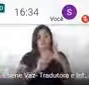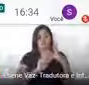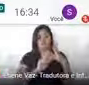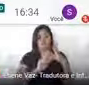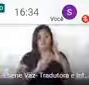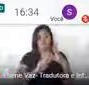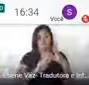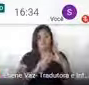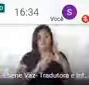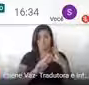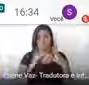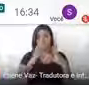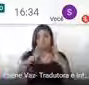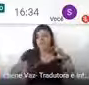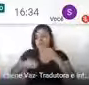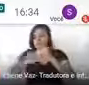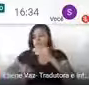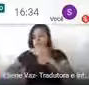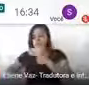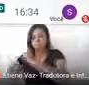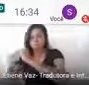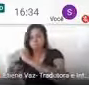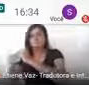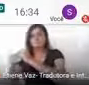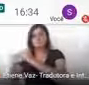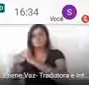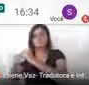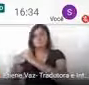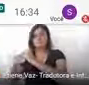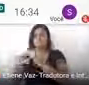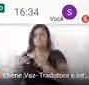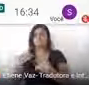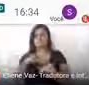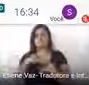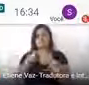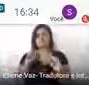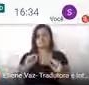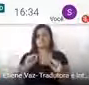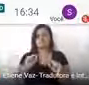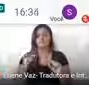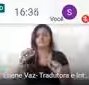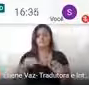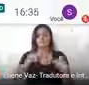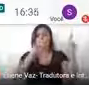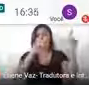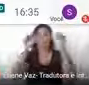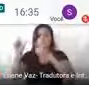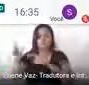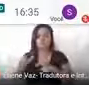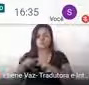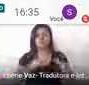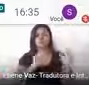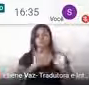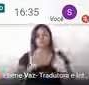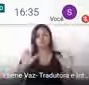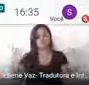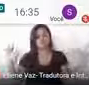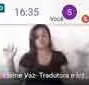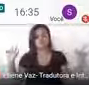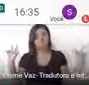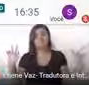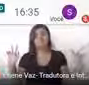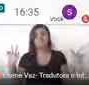diversos pontos de pesquisa, em diversas localidades diferentes. Né? Então,